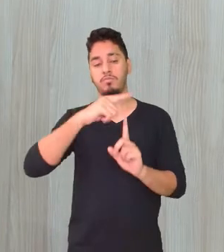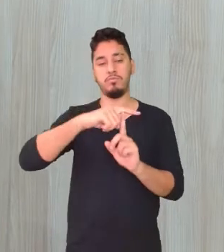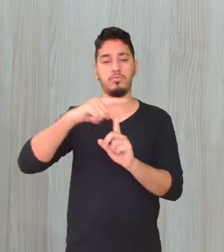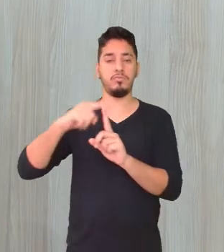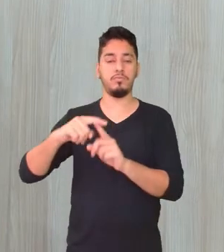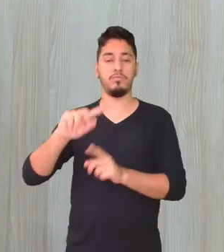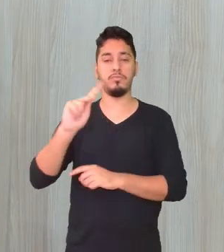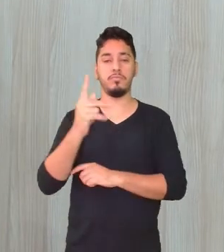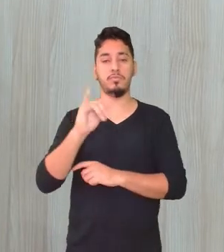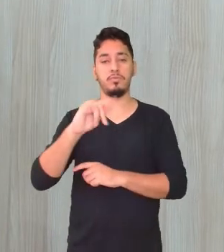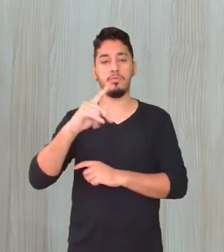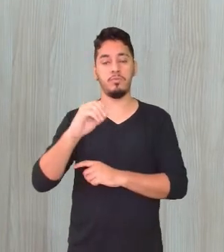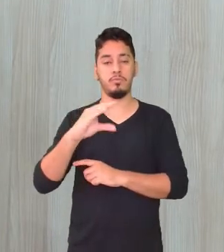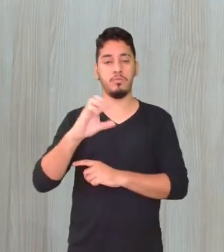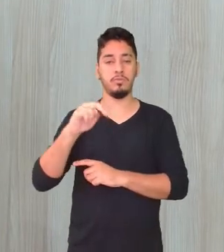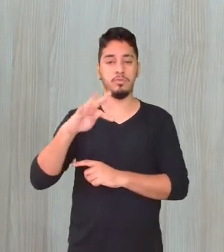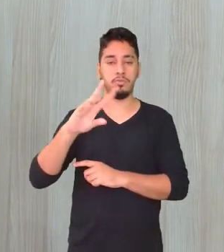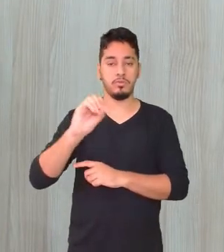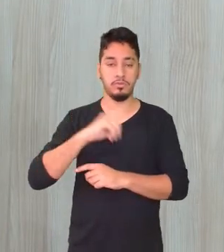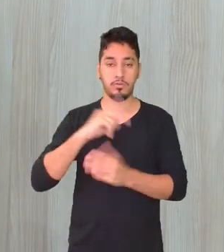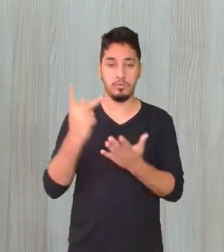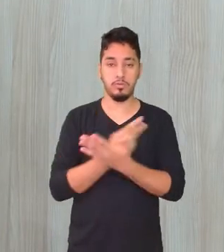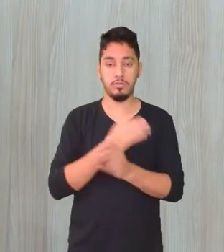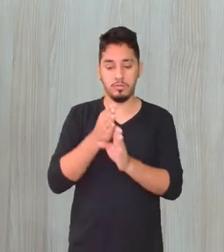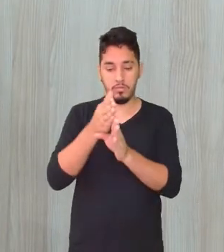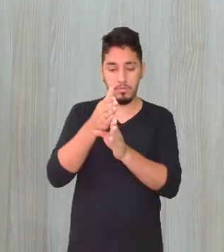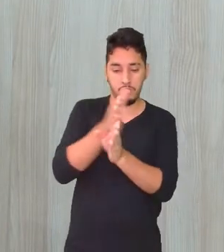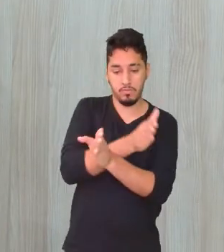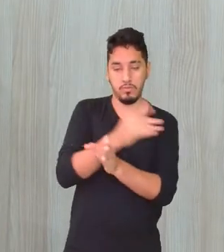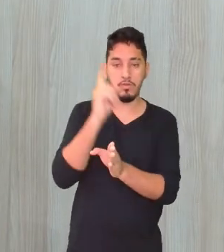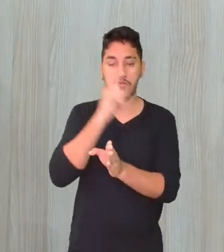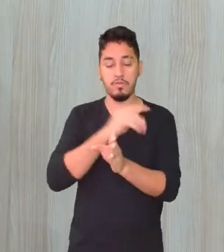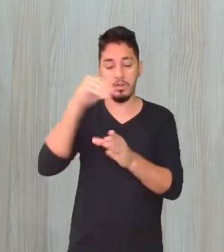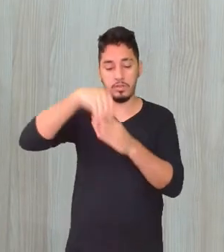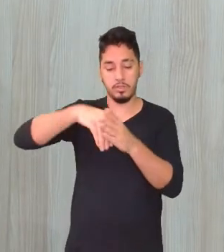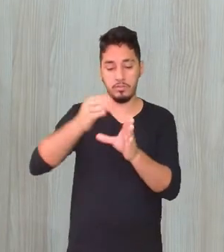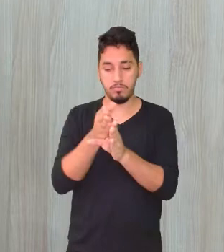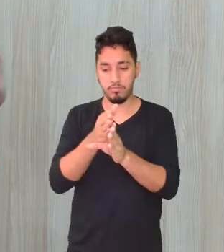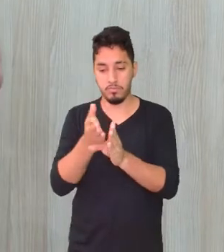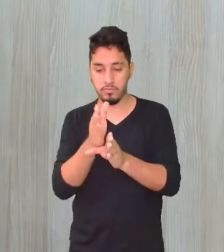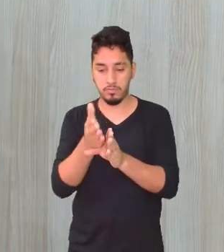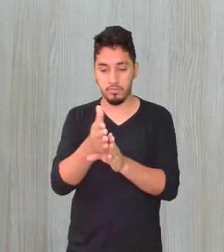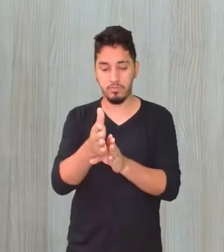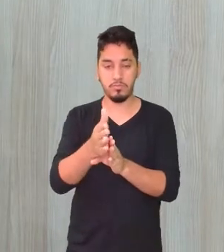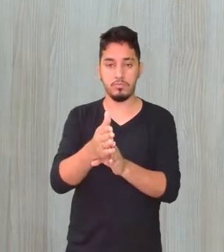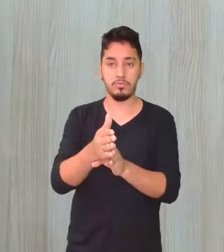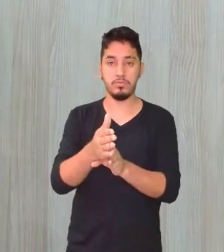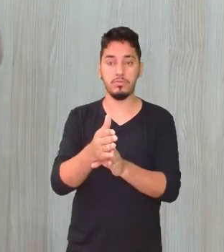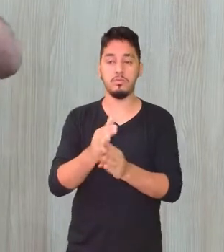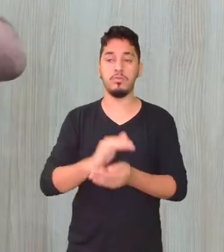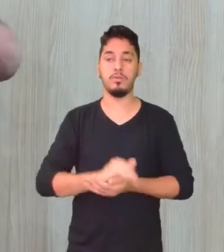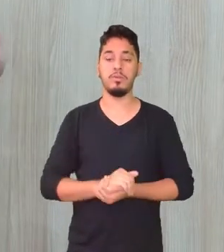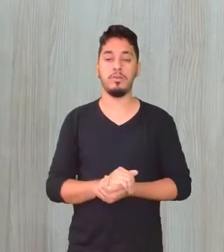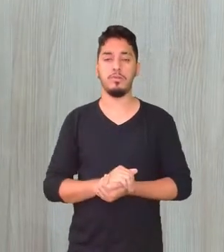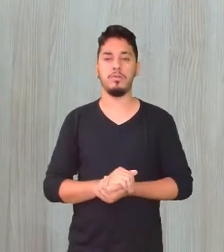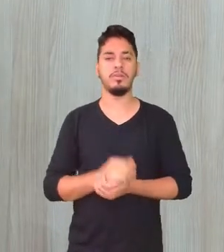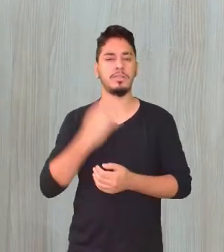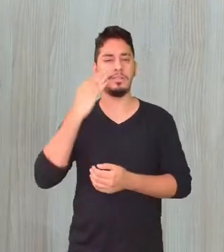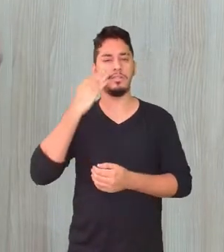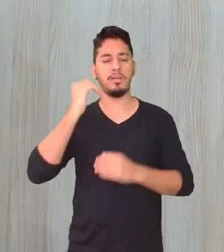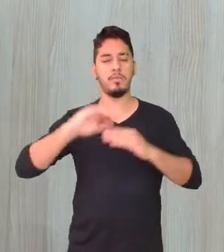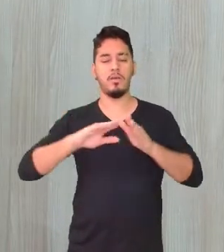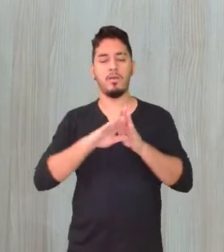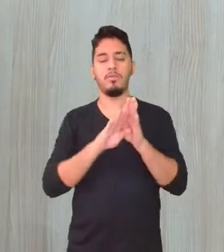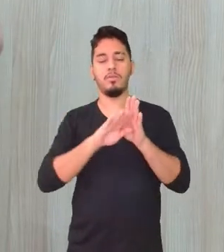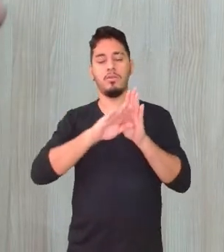O hipocentro é justamente onde ocorre a ruptura, a falha, na parte interna. Quando a gente tem na questão, não tem a onda que